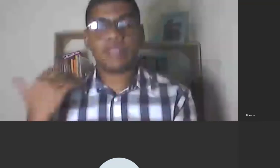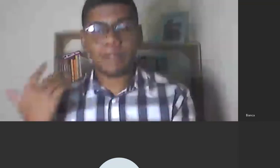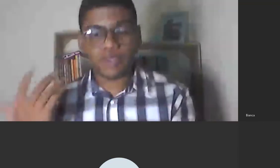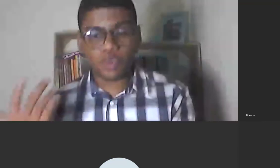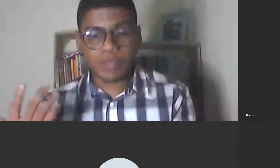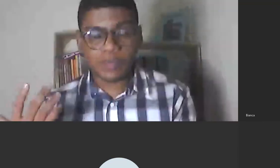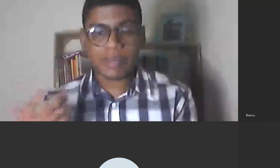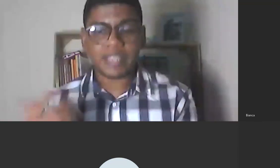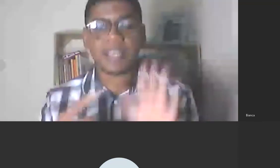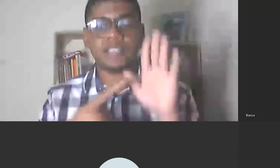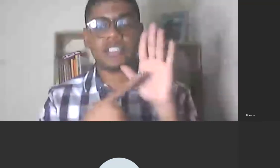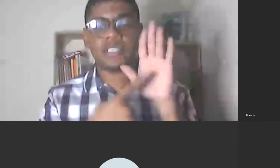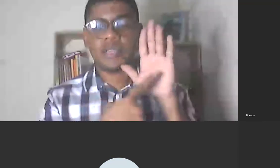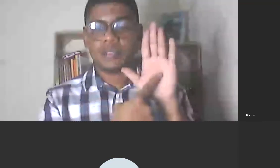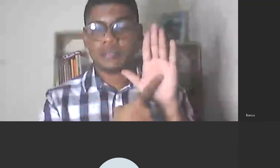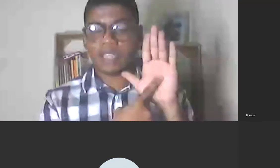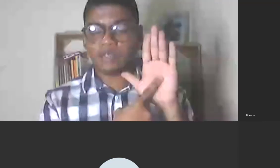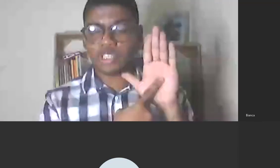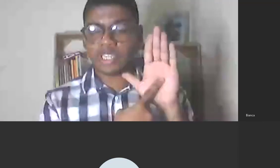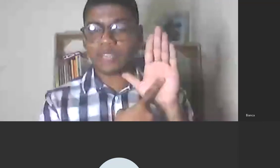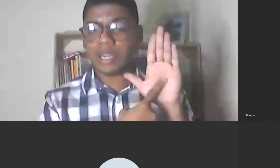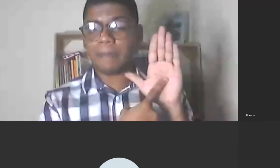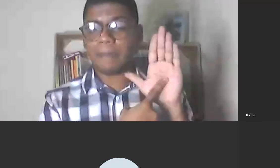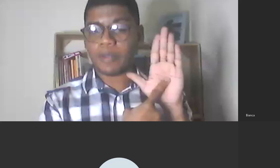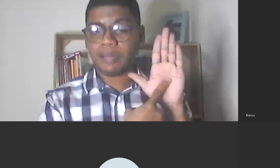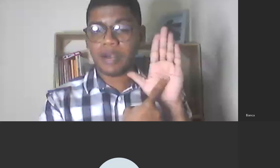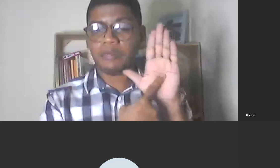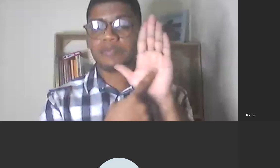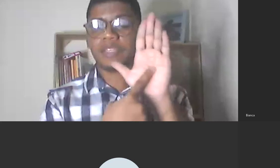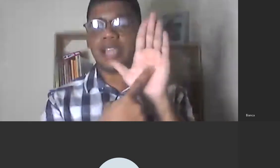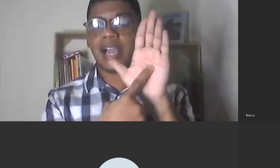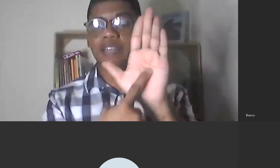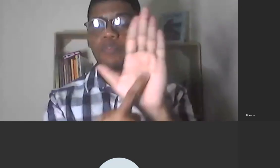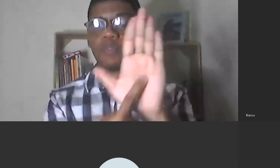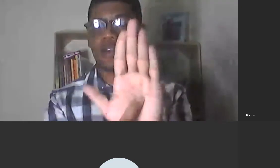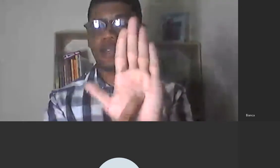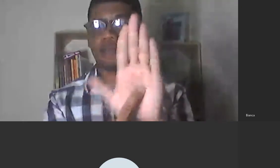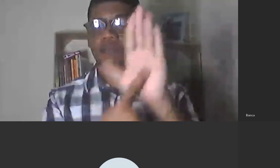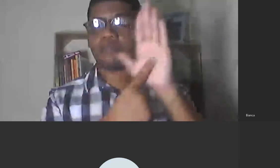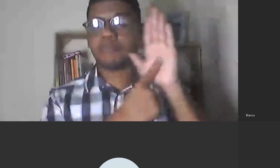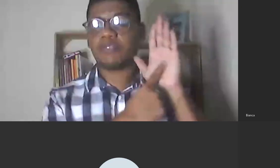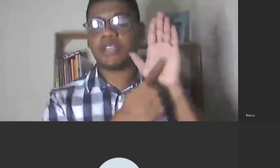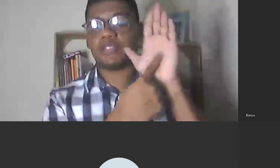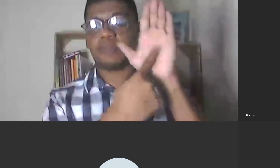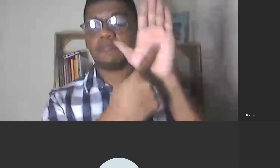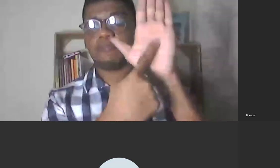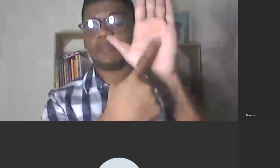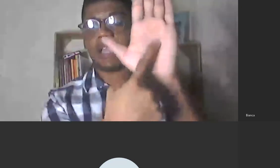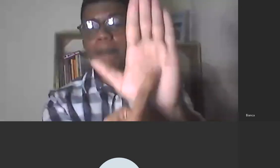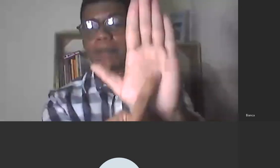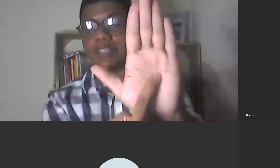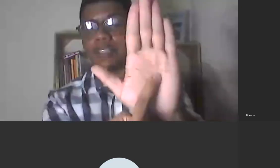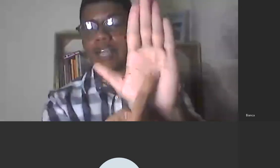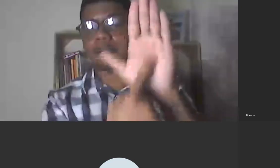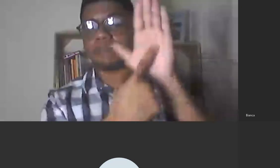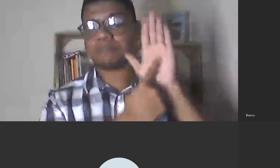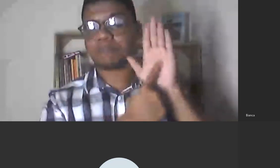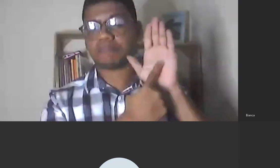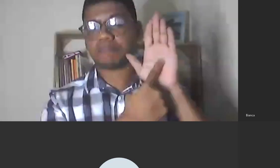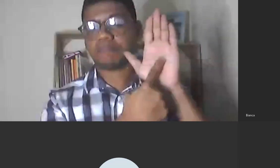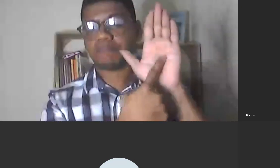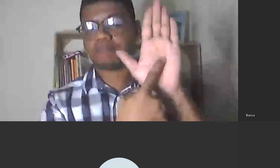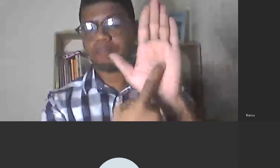Se eu quero que a pessoa mesmo se apresente, dedo indicador na palma da mão e arrasto para fora. para frente, ó.